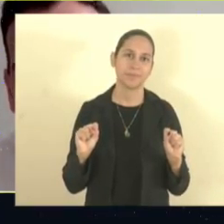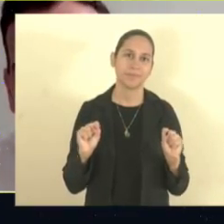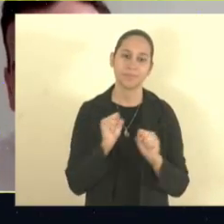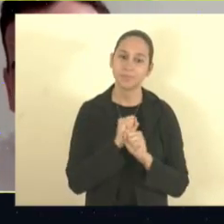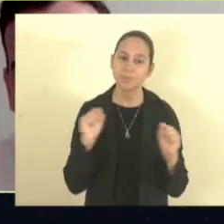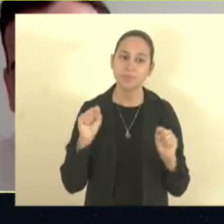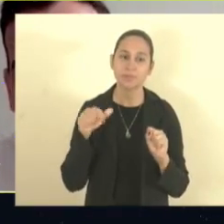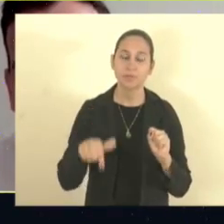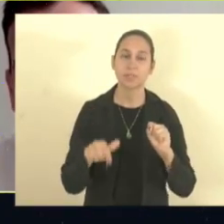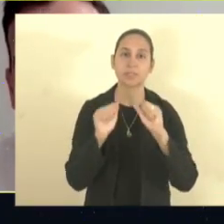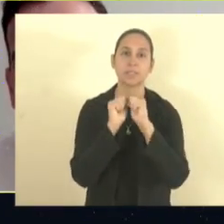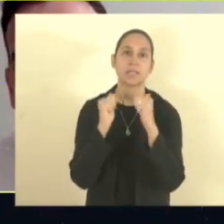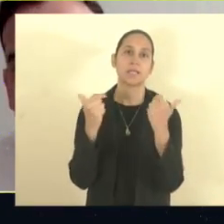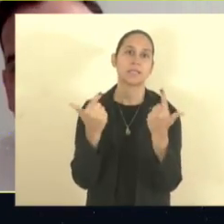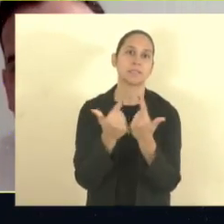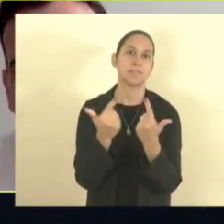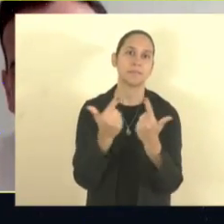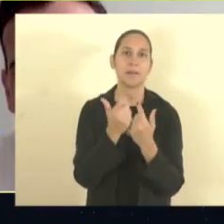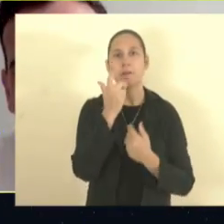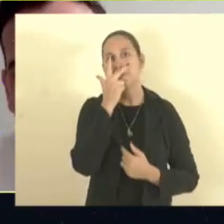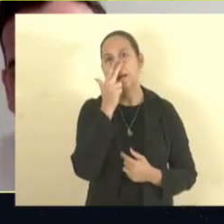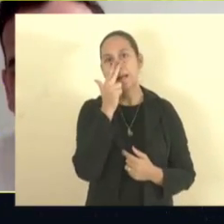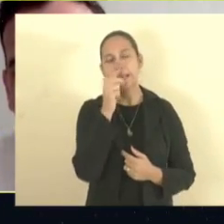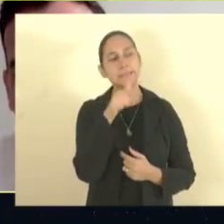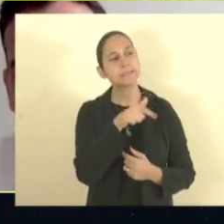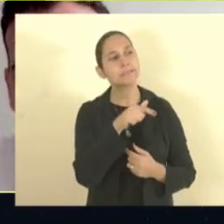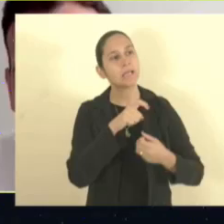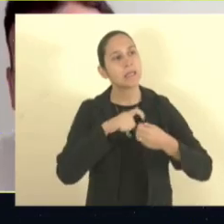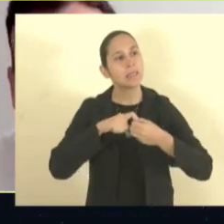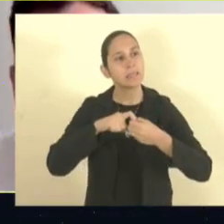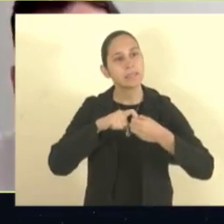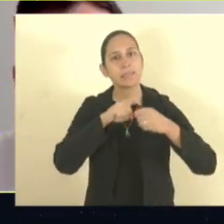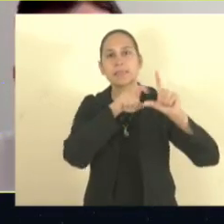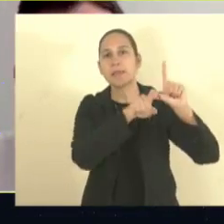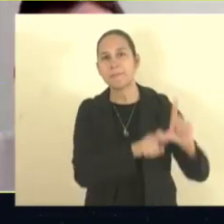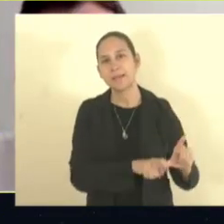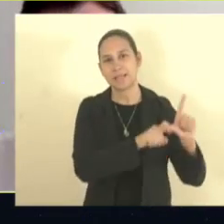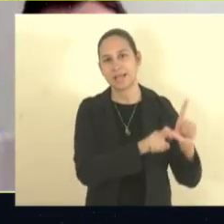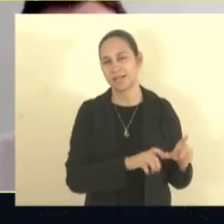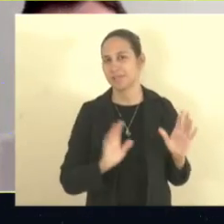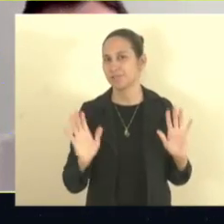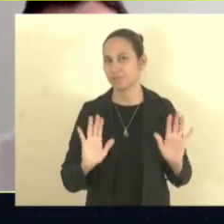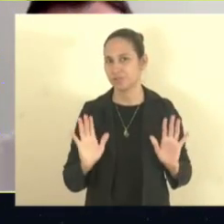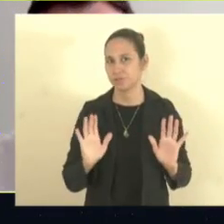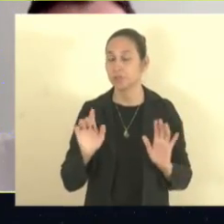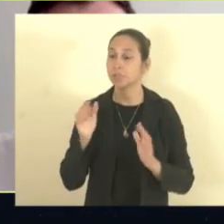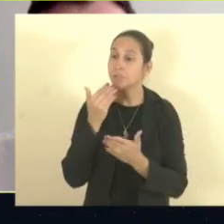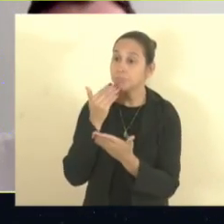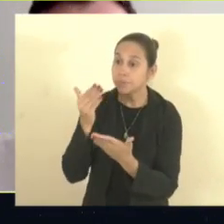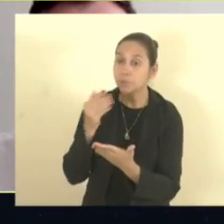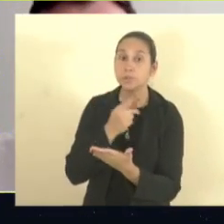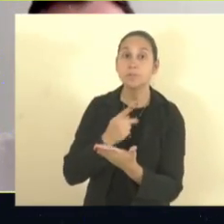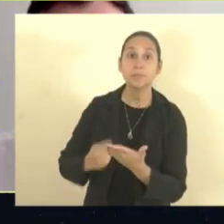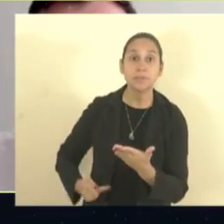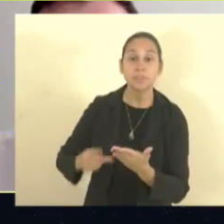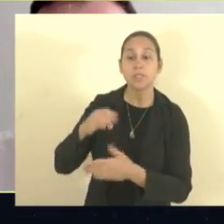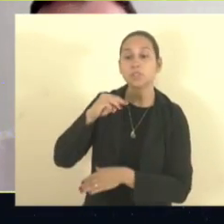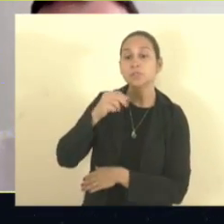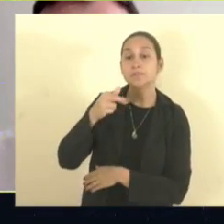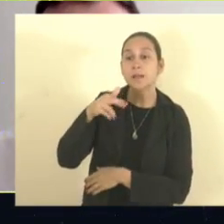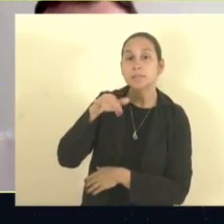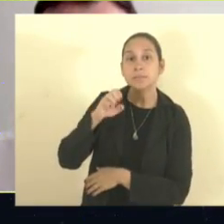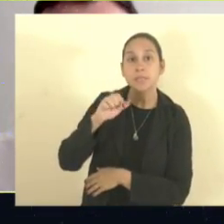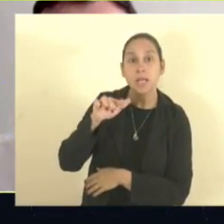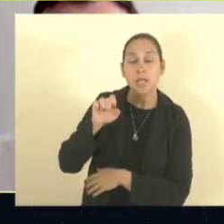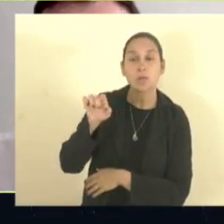Assembleia Legislativa como um puxadinho do governo. E aí fazer um apelo ao nosso presidente, que é o melhor presidente de Assembleia